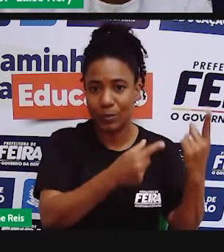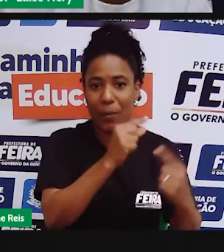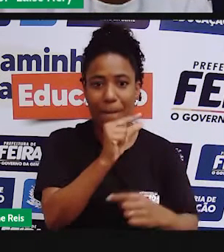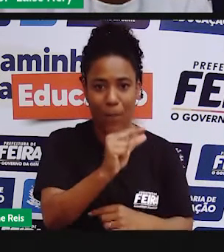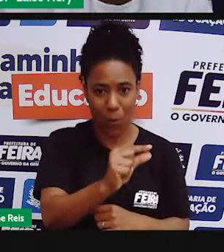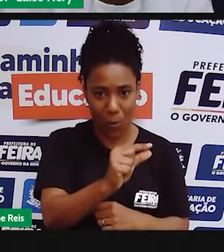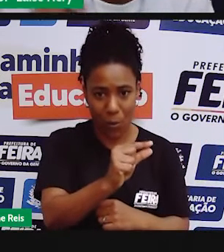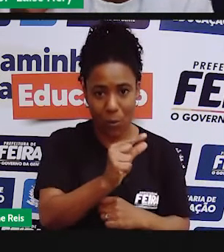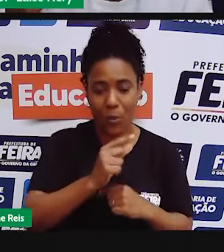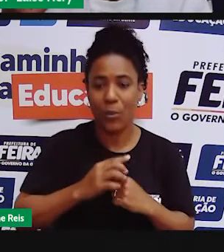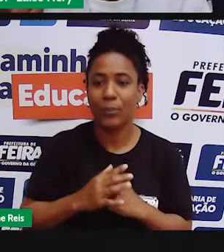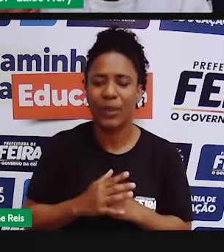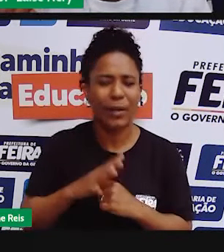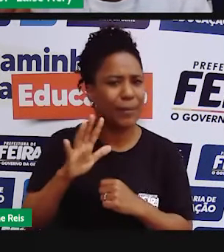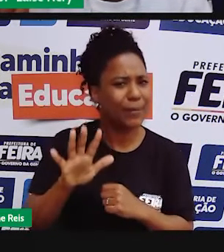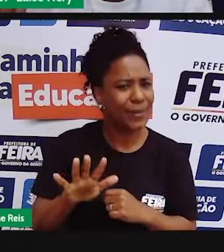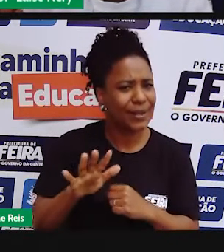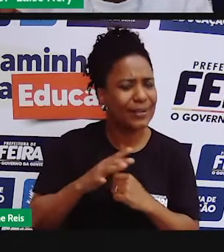que chove pouco